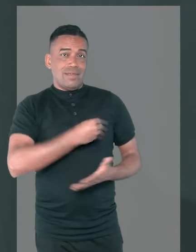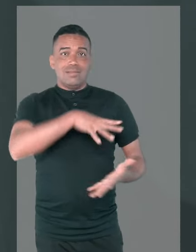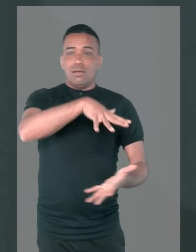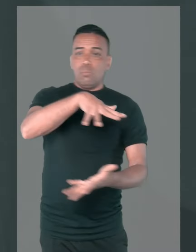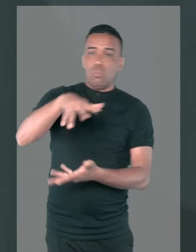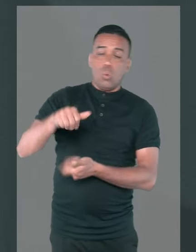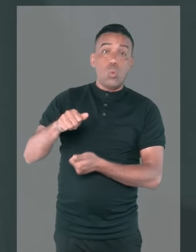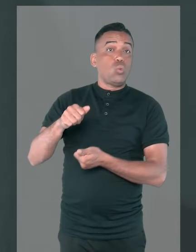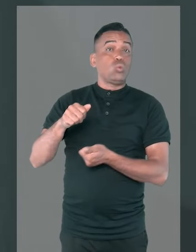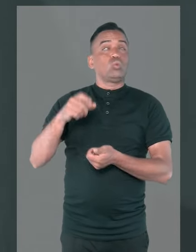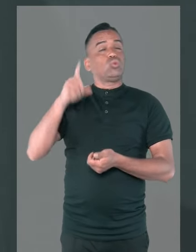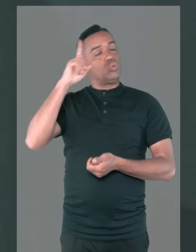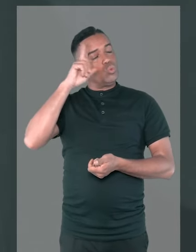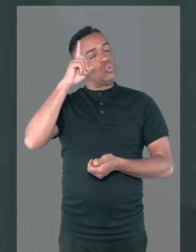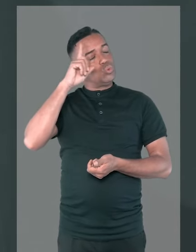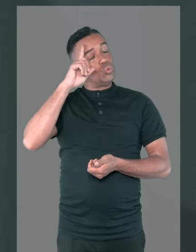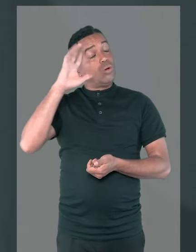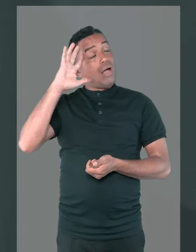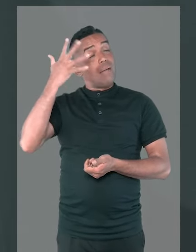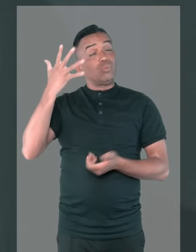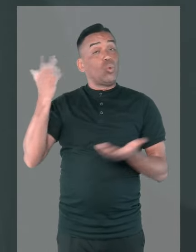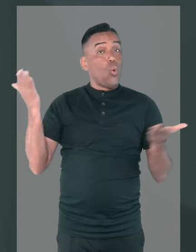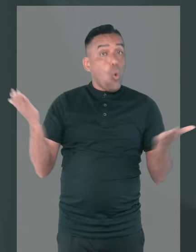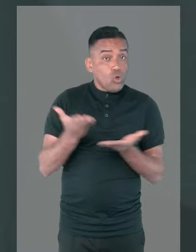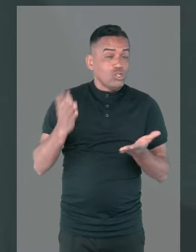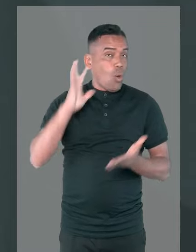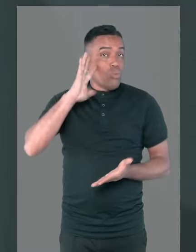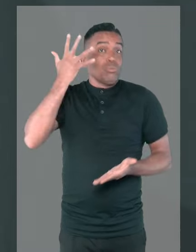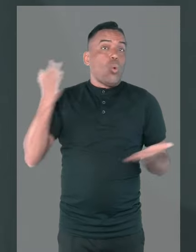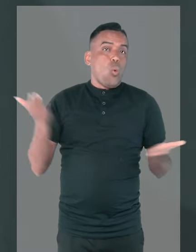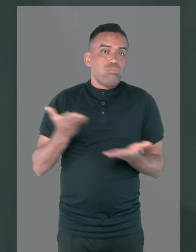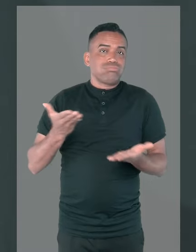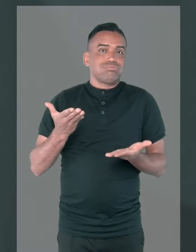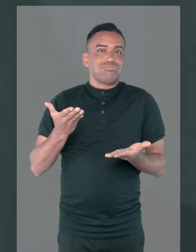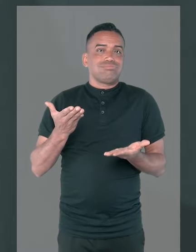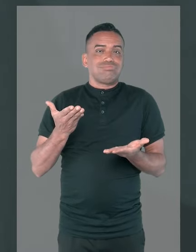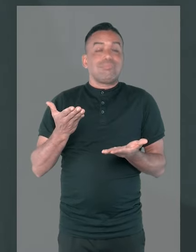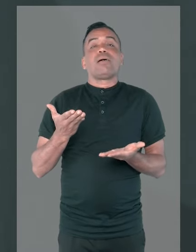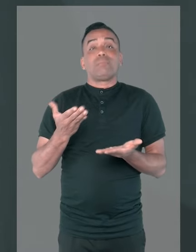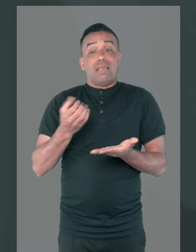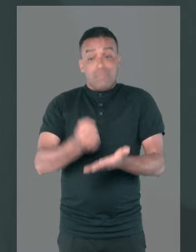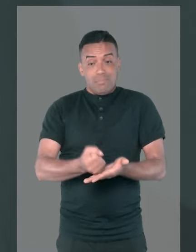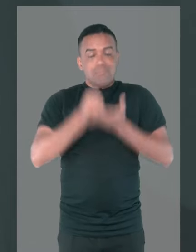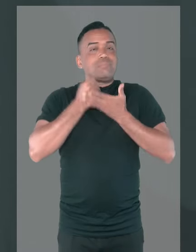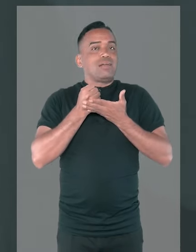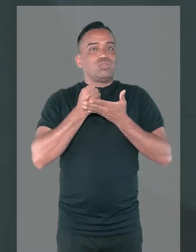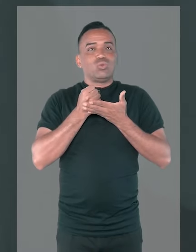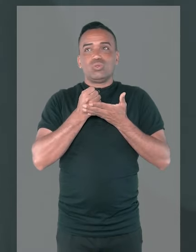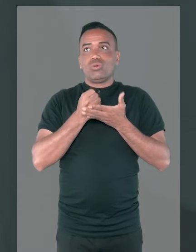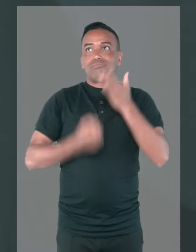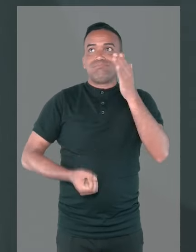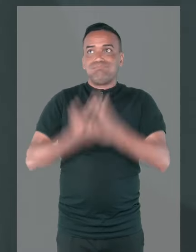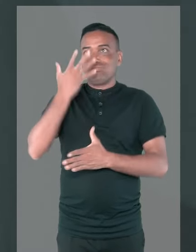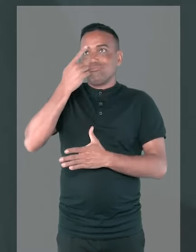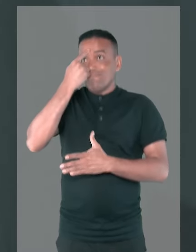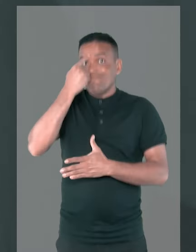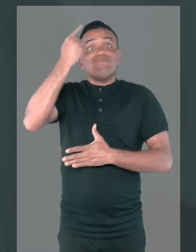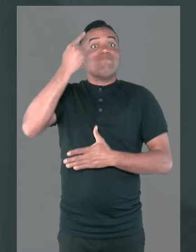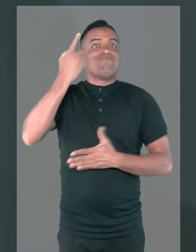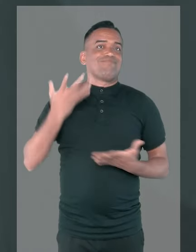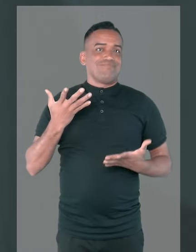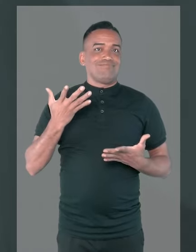algo imediatamente atual, meio que ateie fogo nessa chispa.